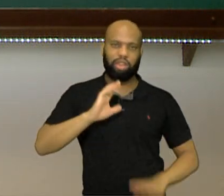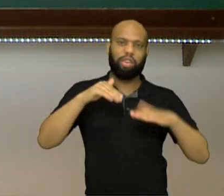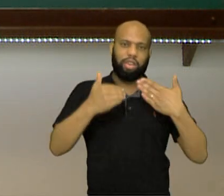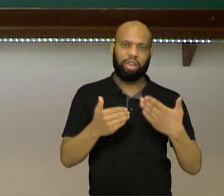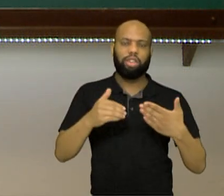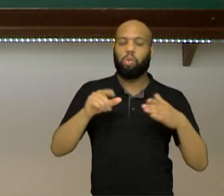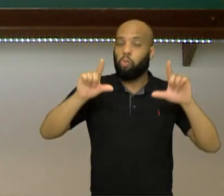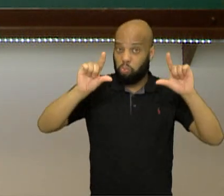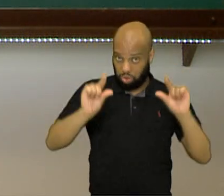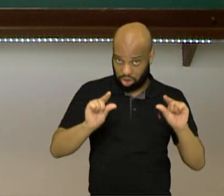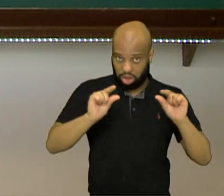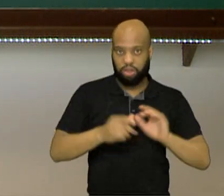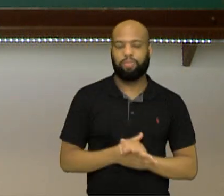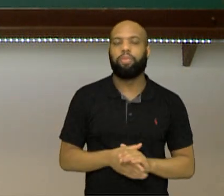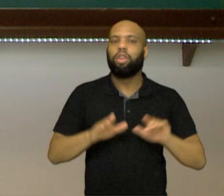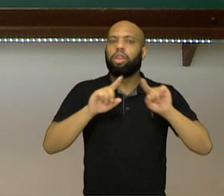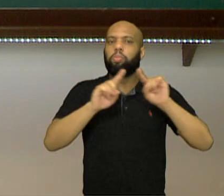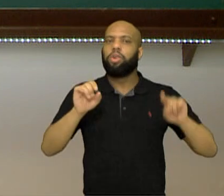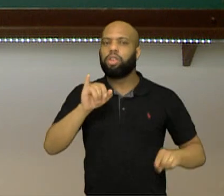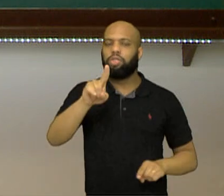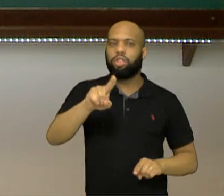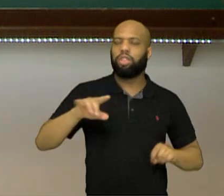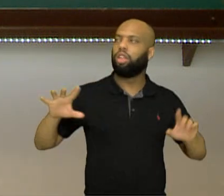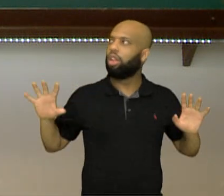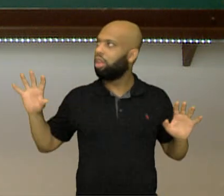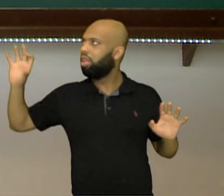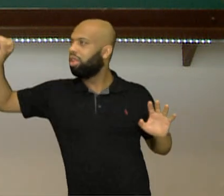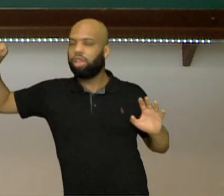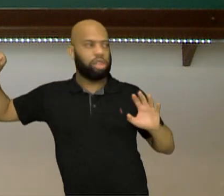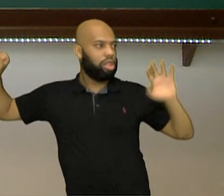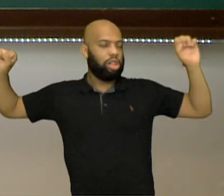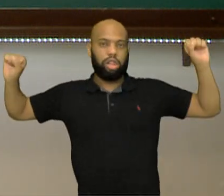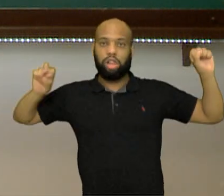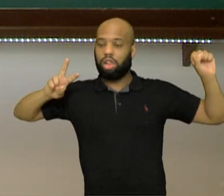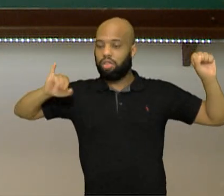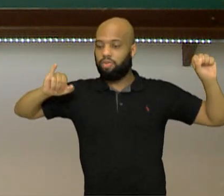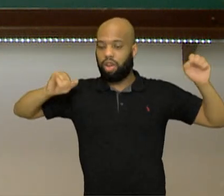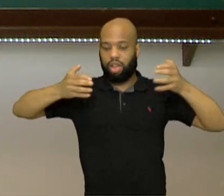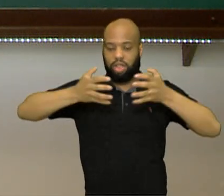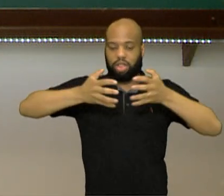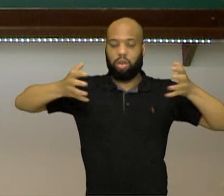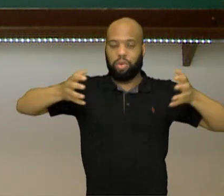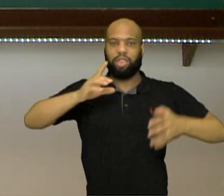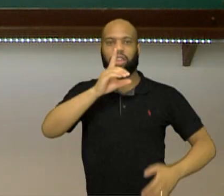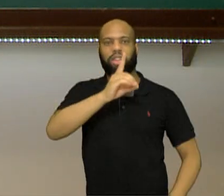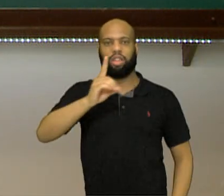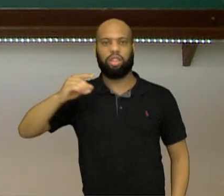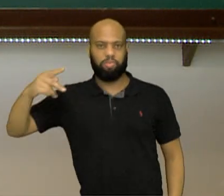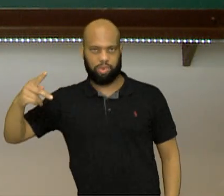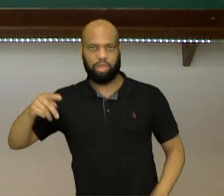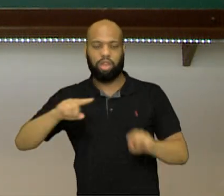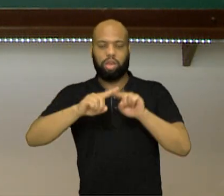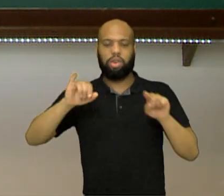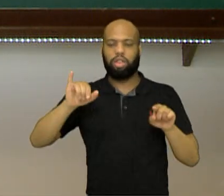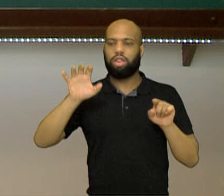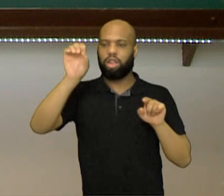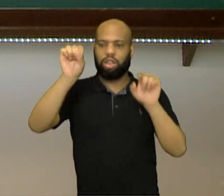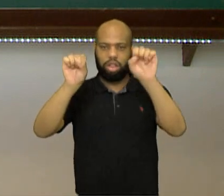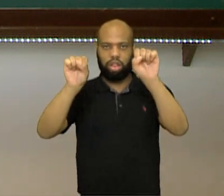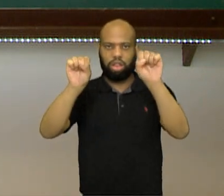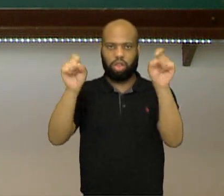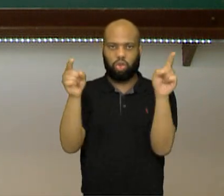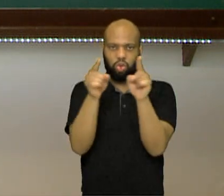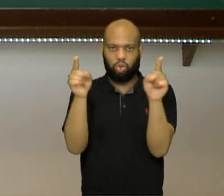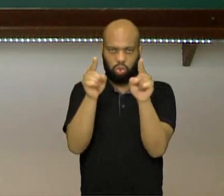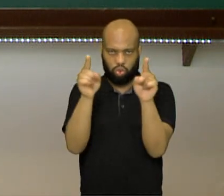mas é muito pequena. Mas se você abrir muitos braços, pode aumentar essa diferença de potencial, tá? Mas o fato é que você não